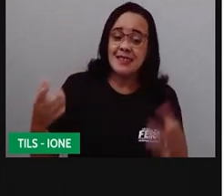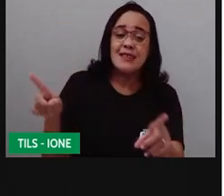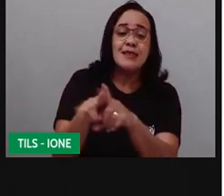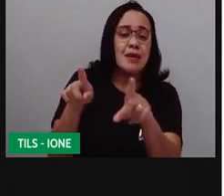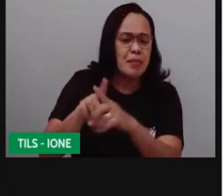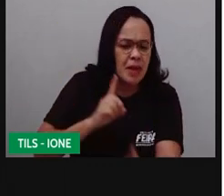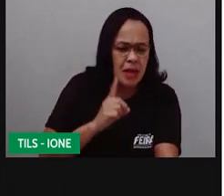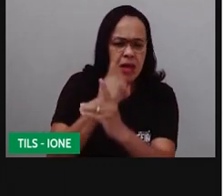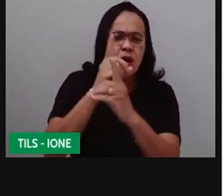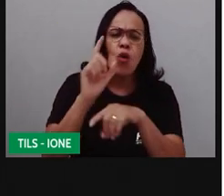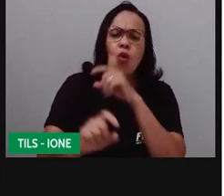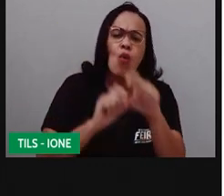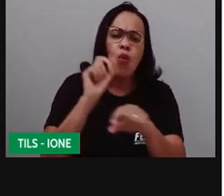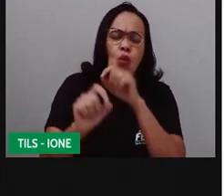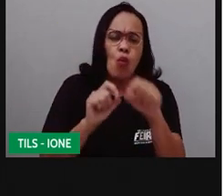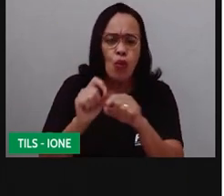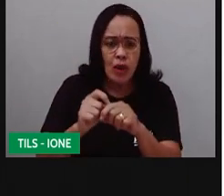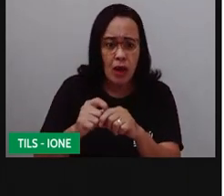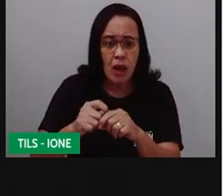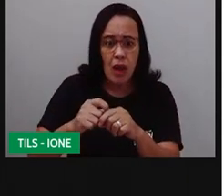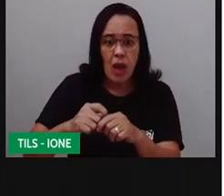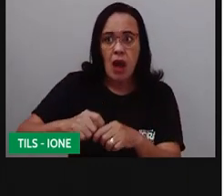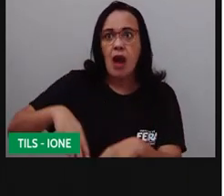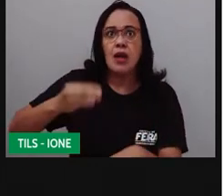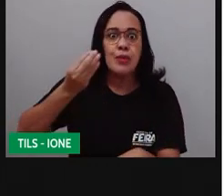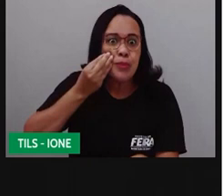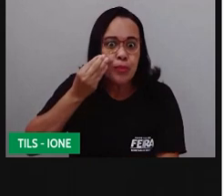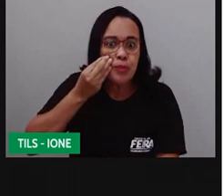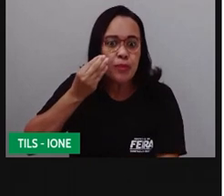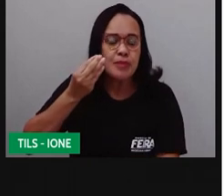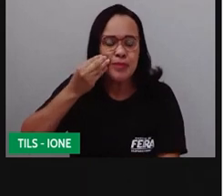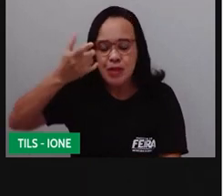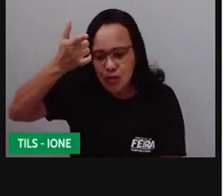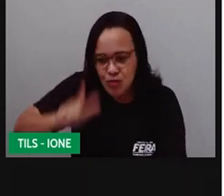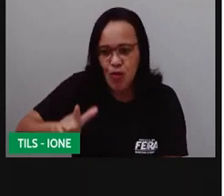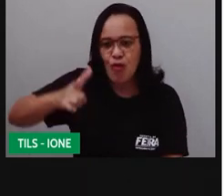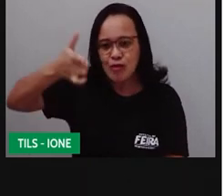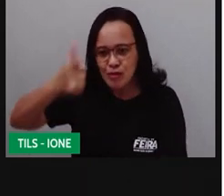aí, na verdade, que ele tentou 14 vezes até conseguir, né,